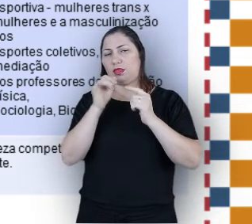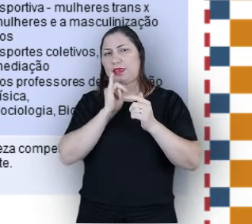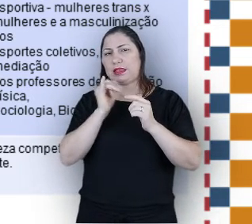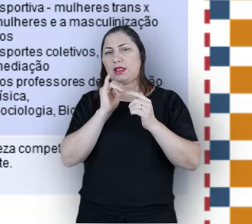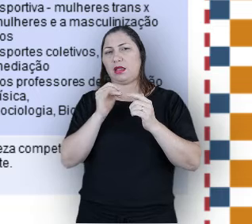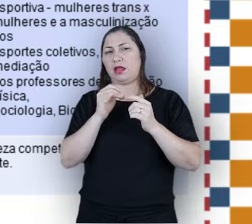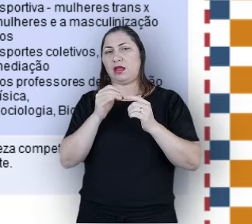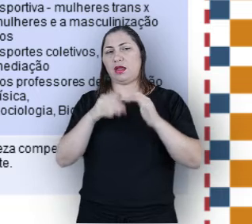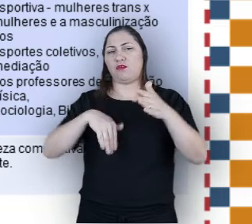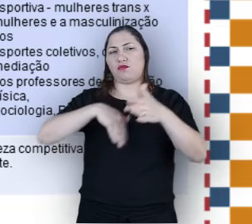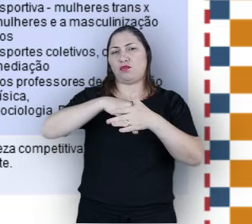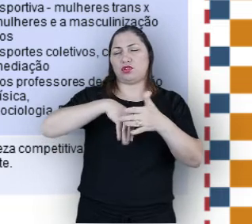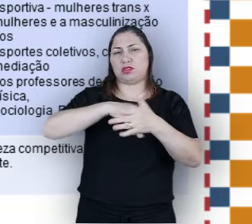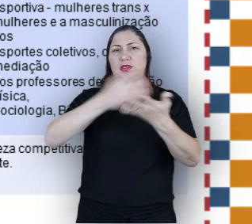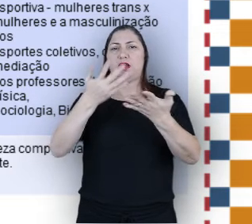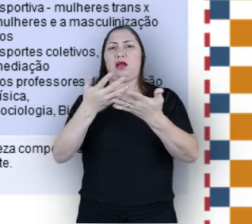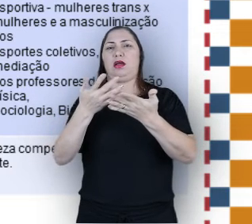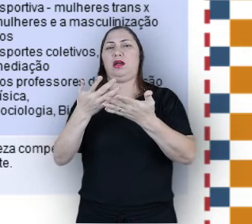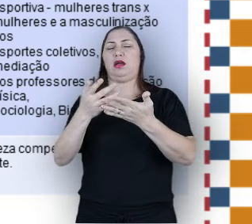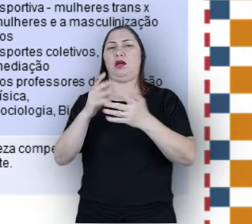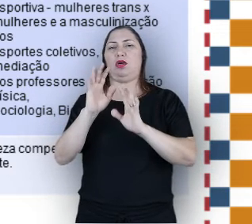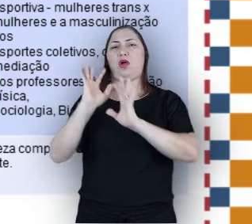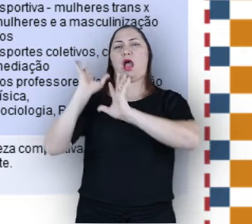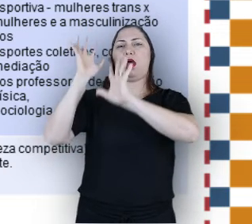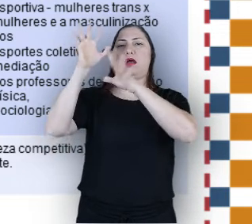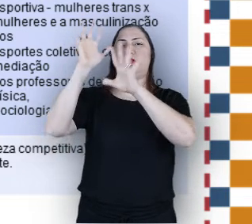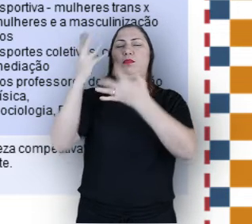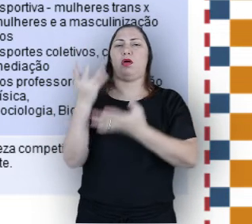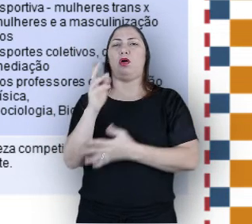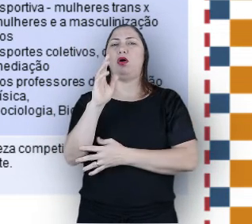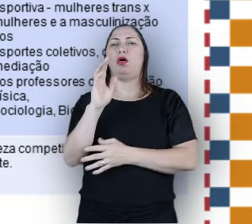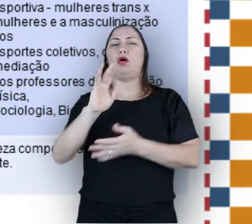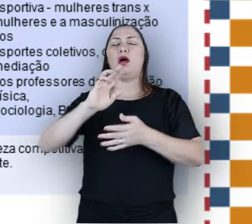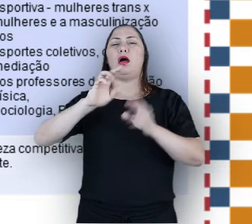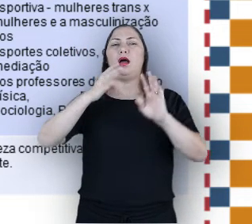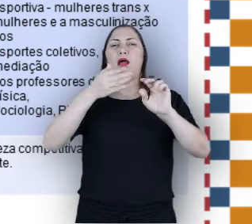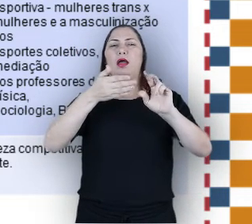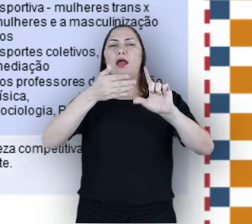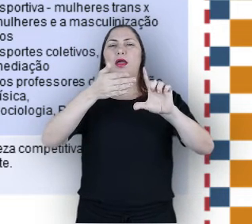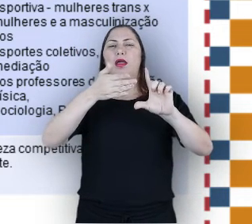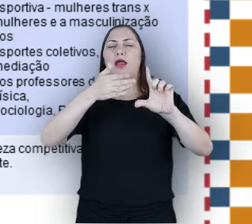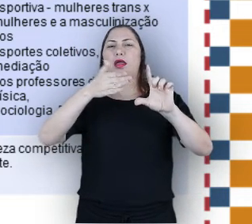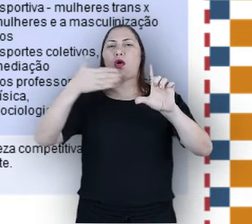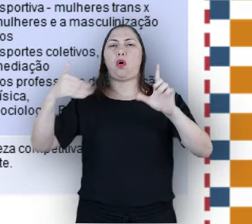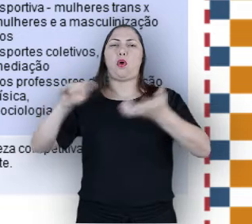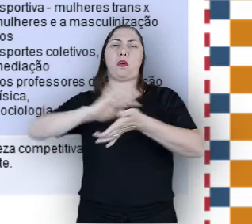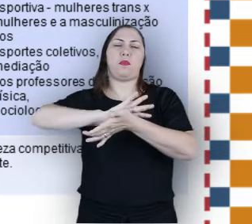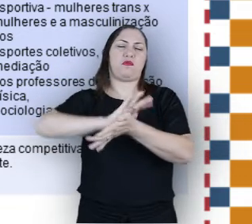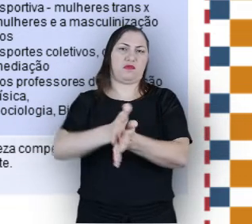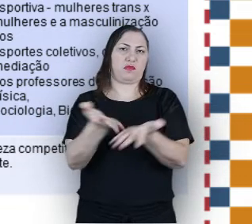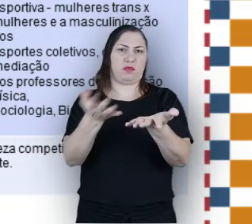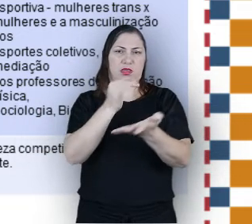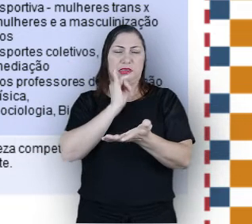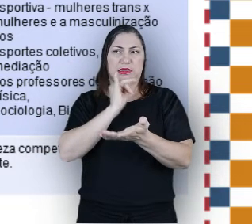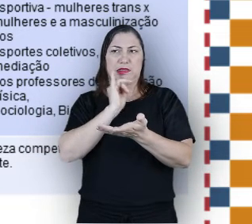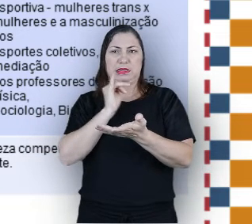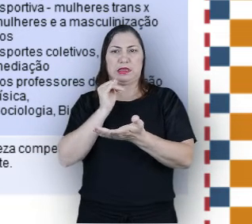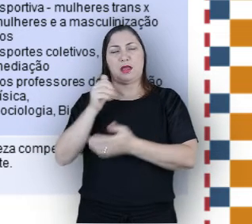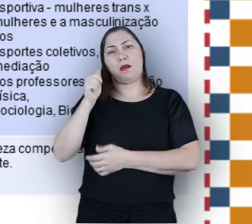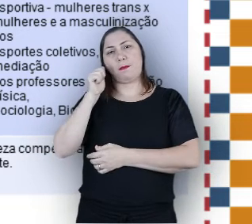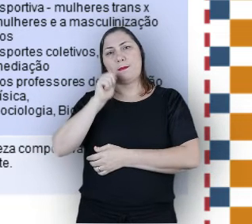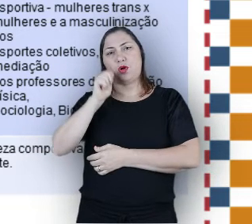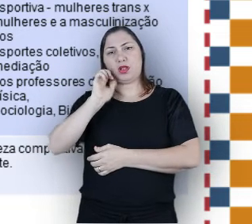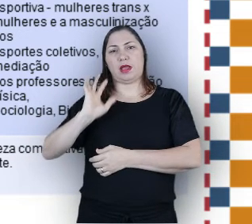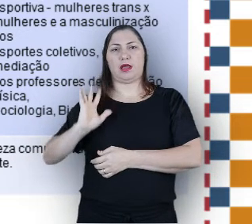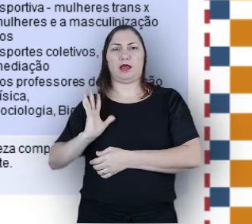esporte de quadra, organização esportiva, treinamento esportivo. Eu posso trabalhar os conteúdos ali, futsal e handebol, homofobia no